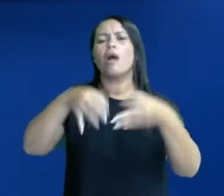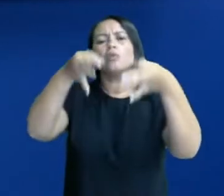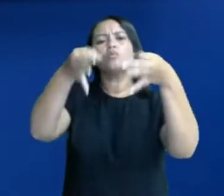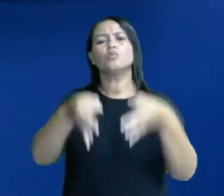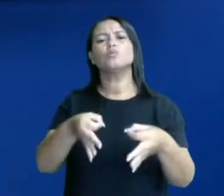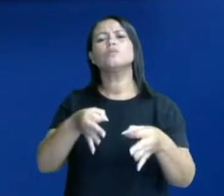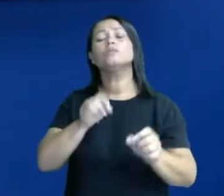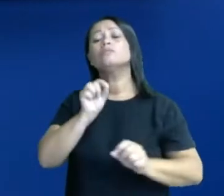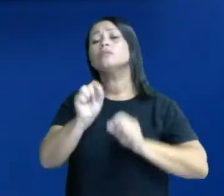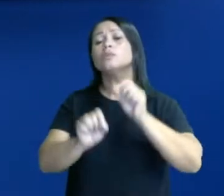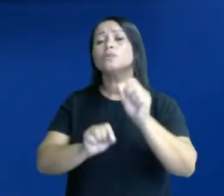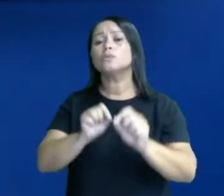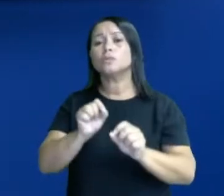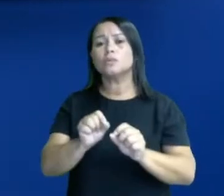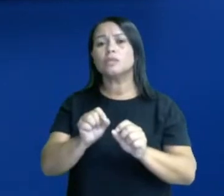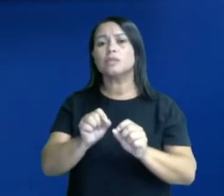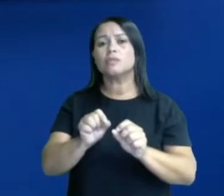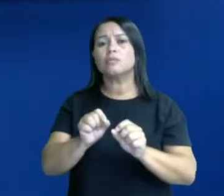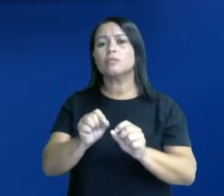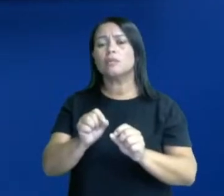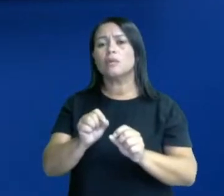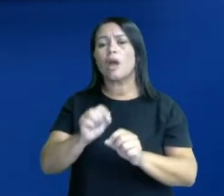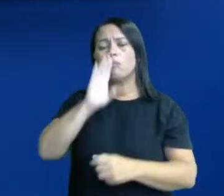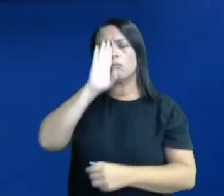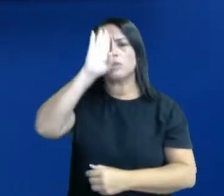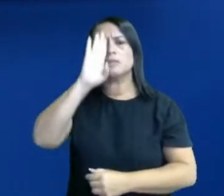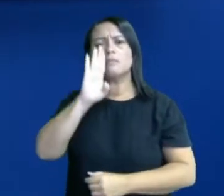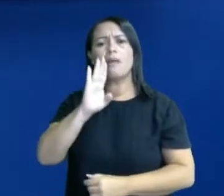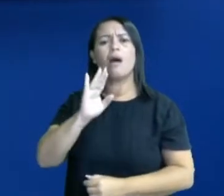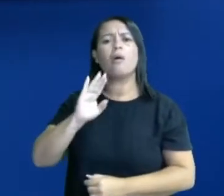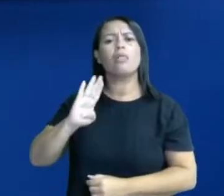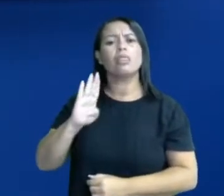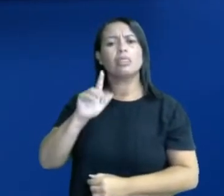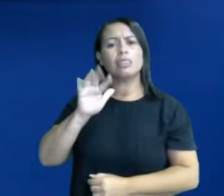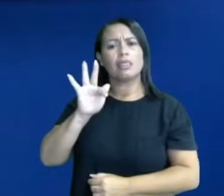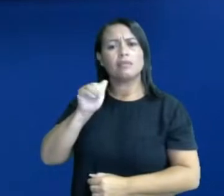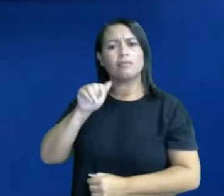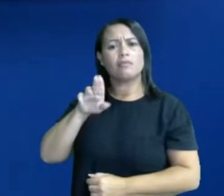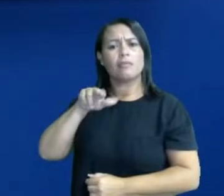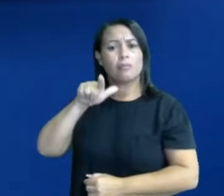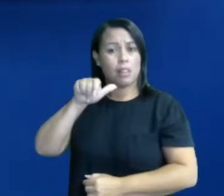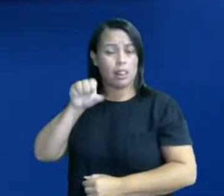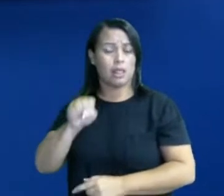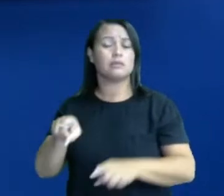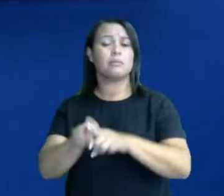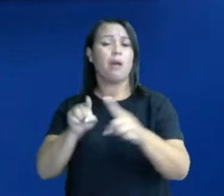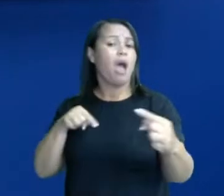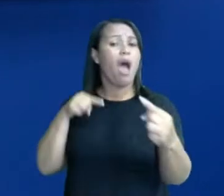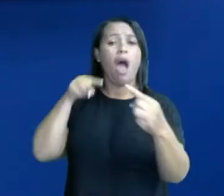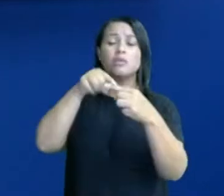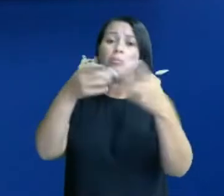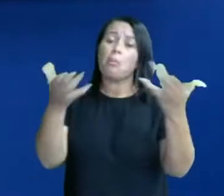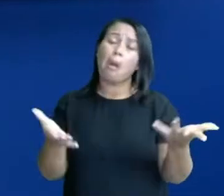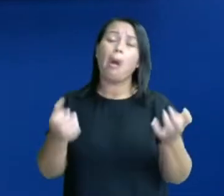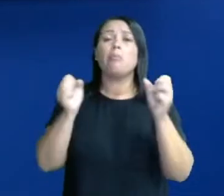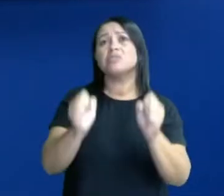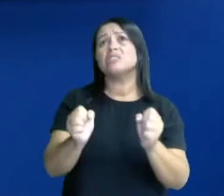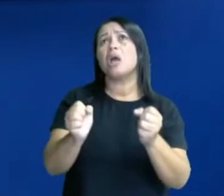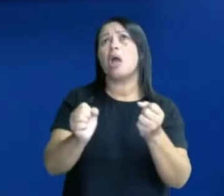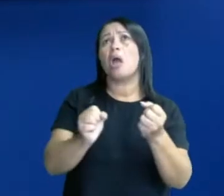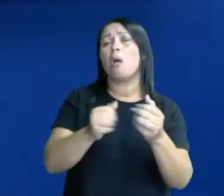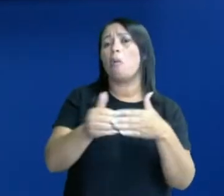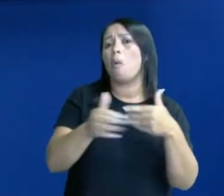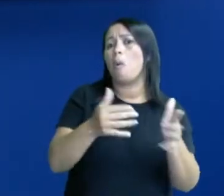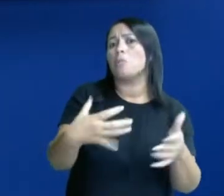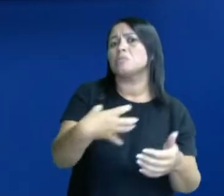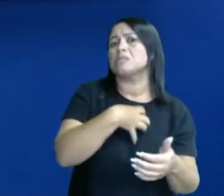justamente o ponto principal das fábulas. É essa moral. Poderia ser qualquer outro sentimento, qualquer